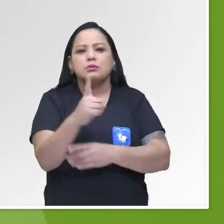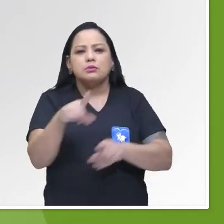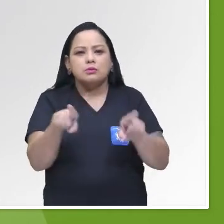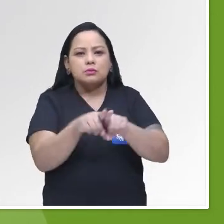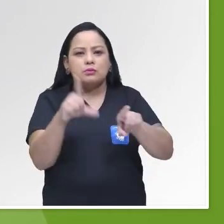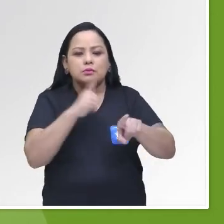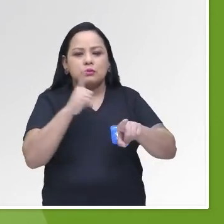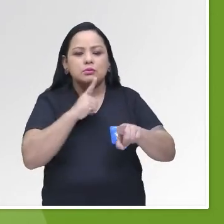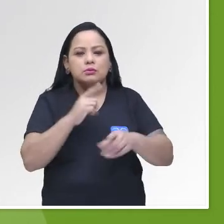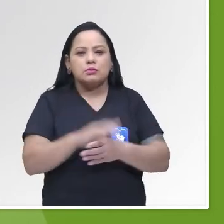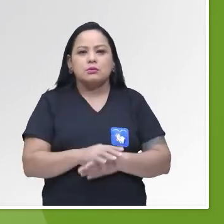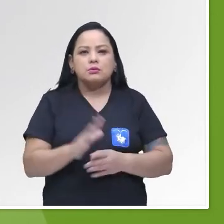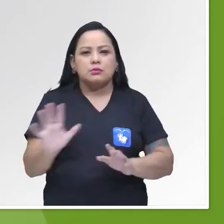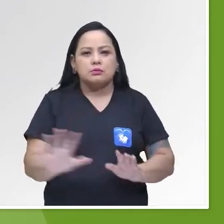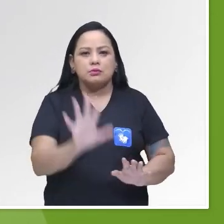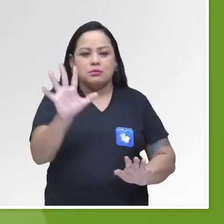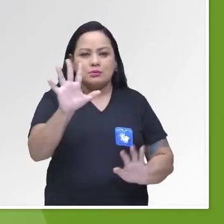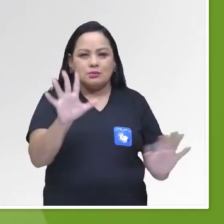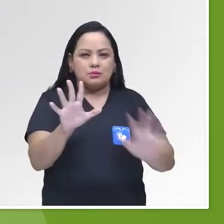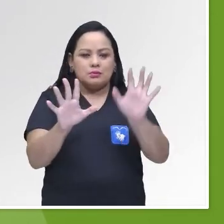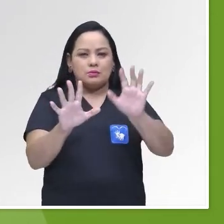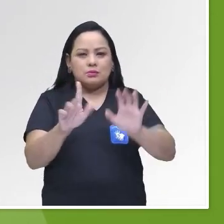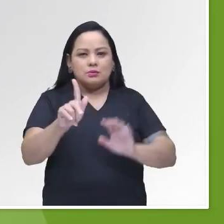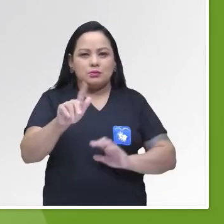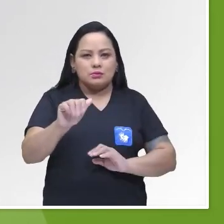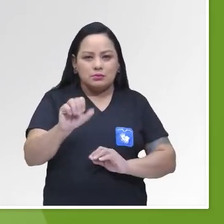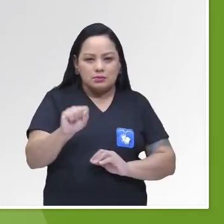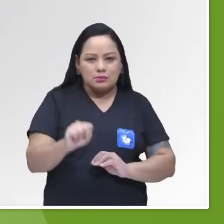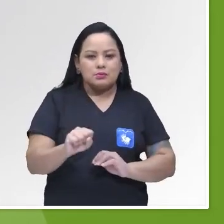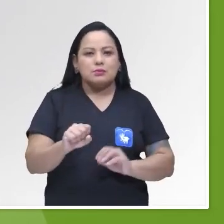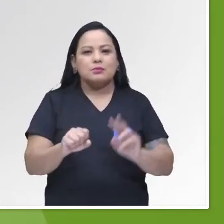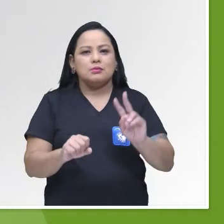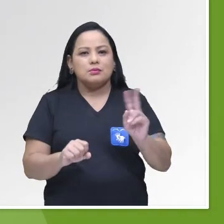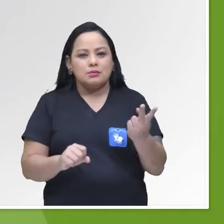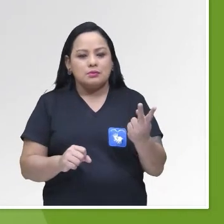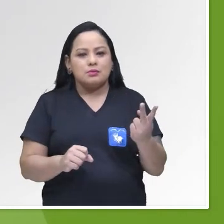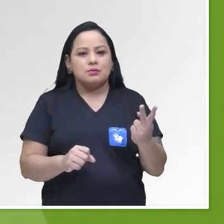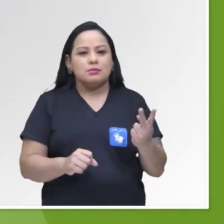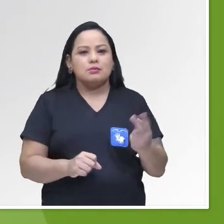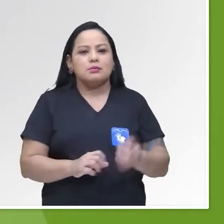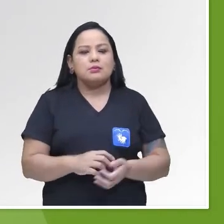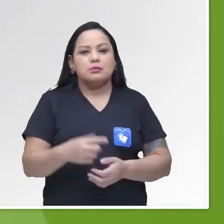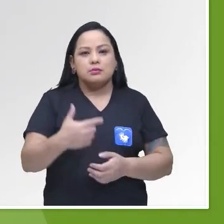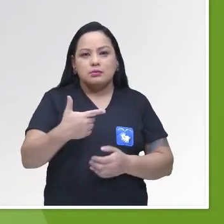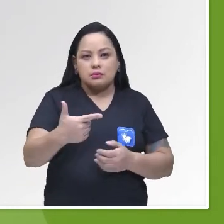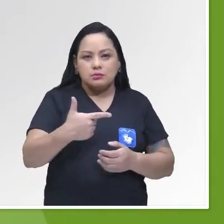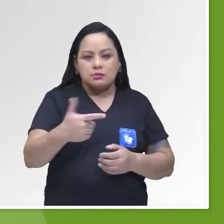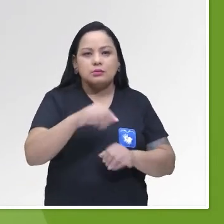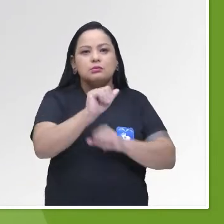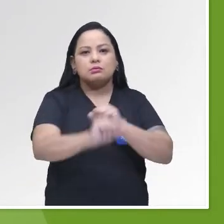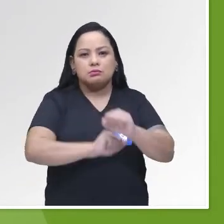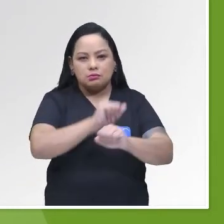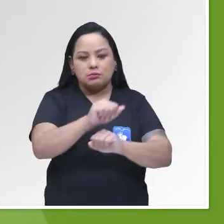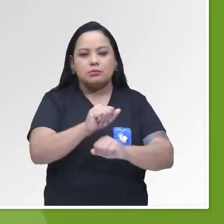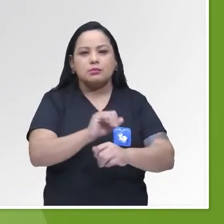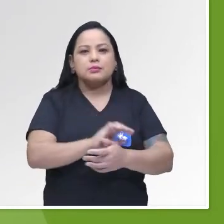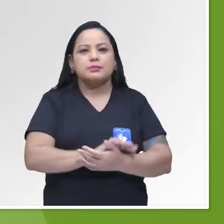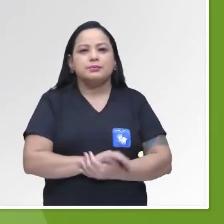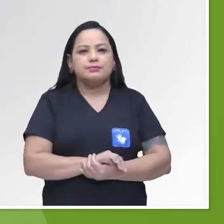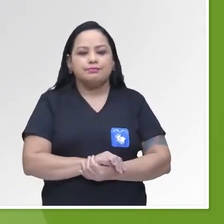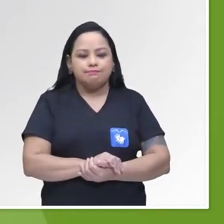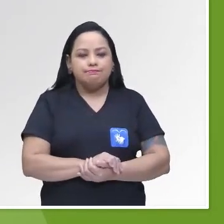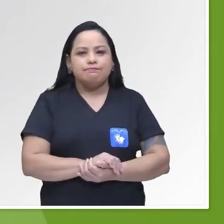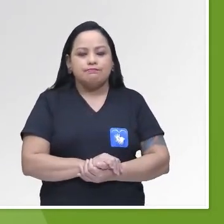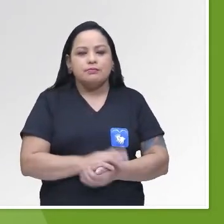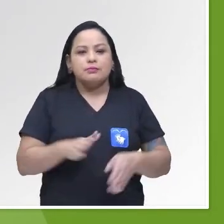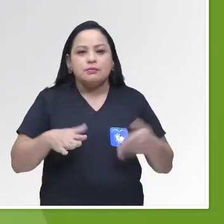tem como um produto gás hidrogênio, né? E essa molécula é formada por 2 átomos de hidrogênios.